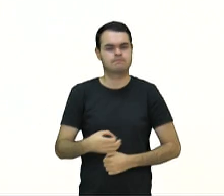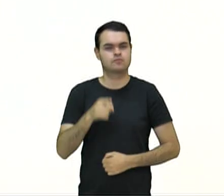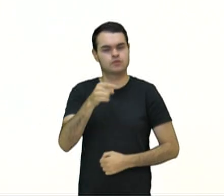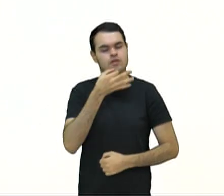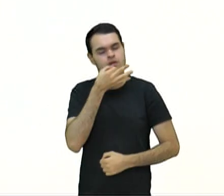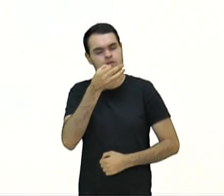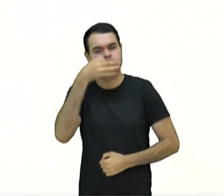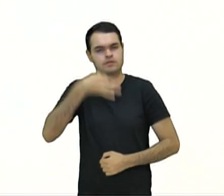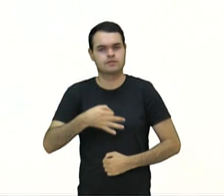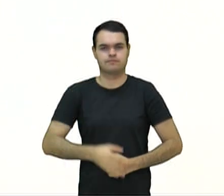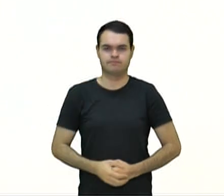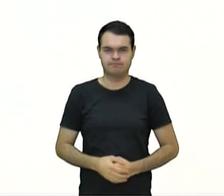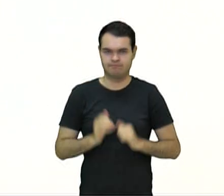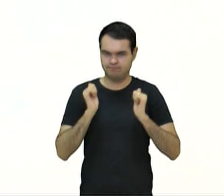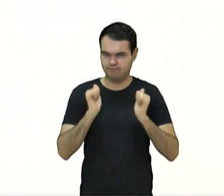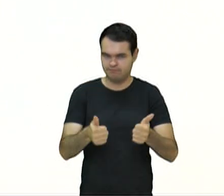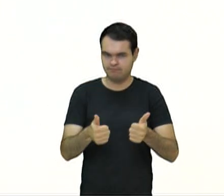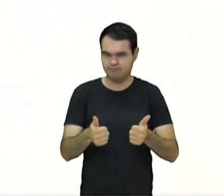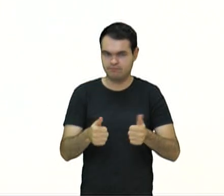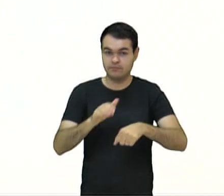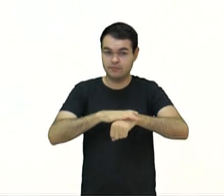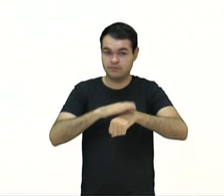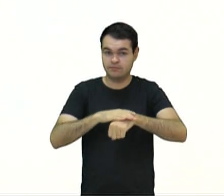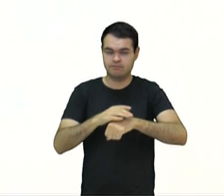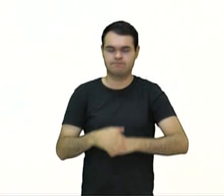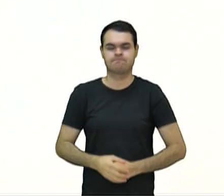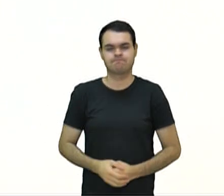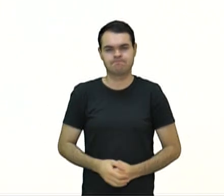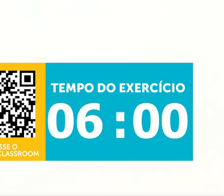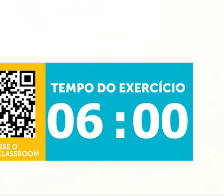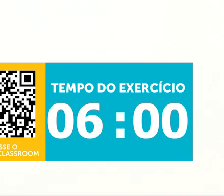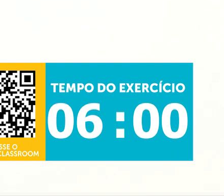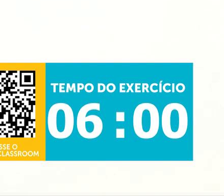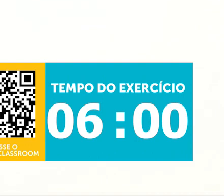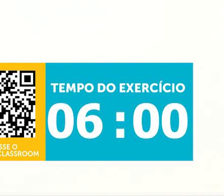acha que é a correta. Beleza? Reloginho na tela para vocês?